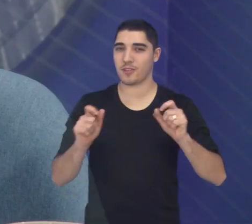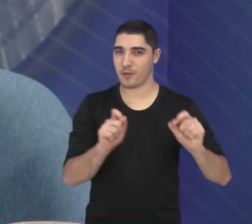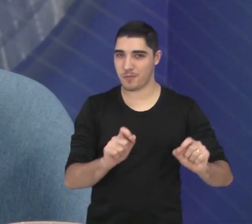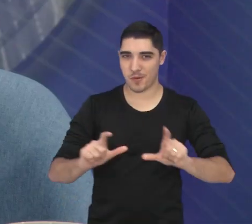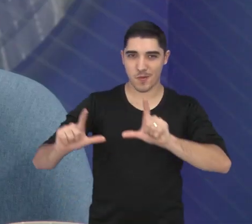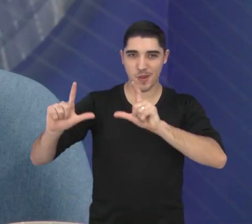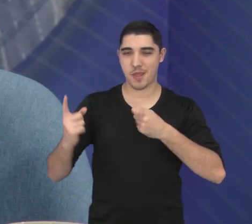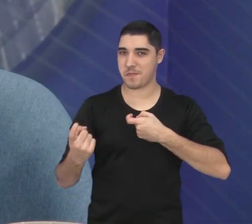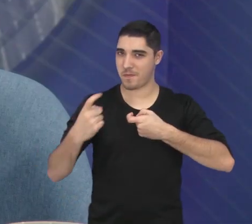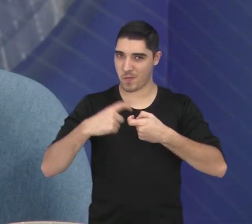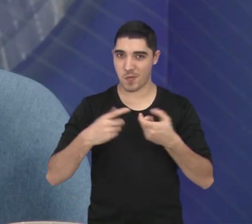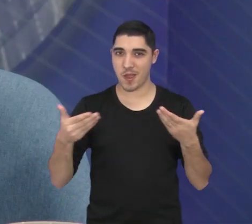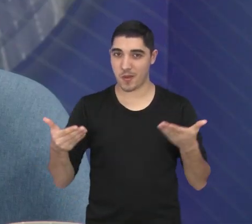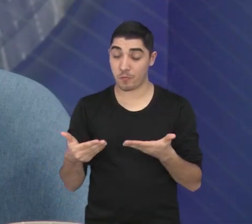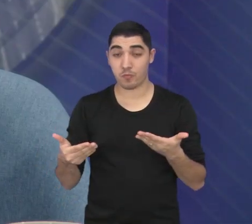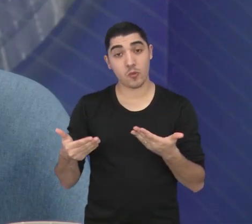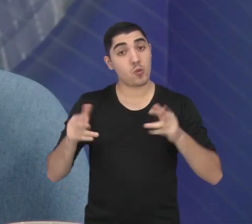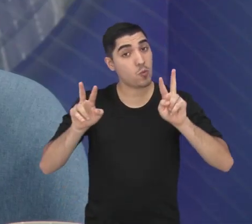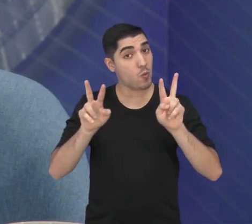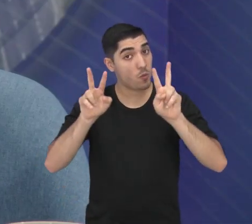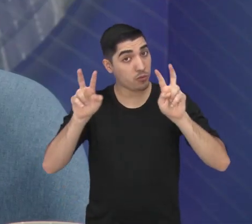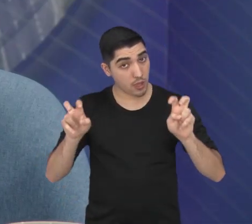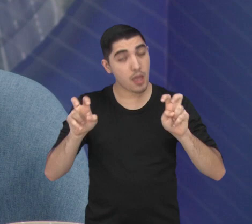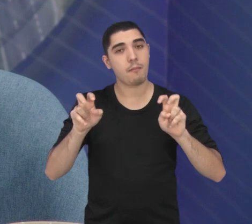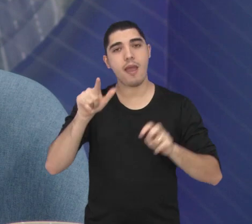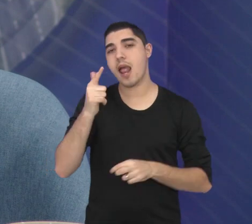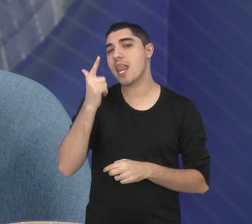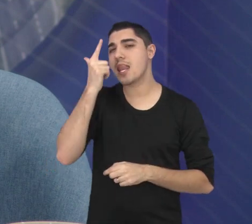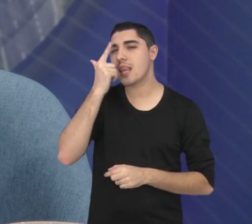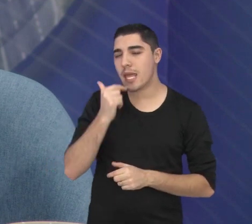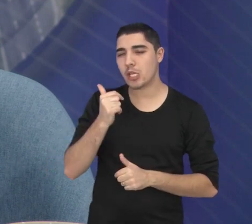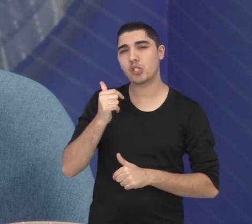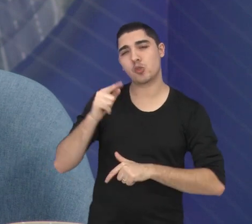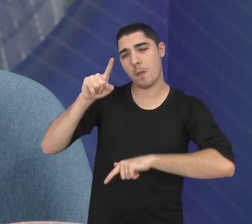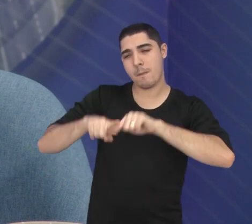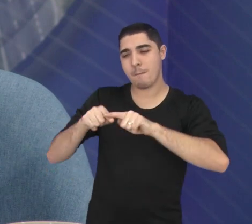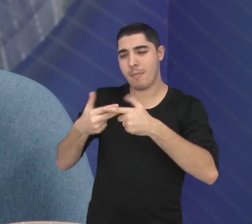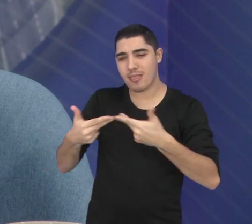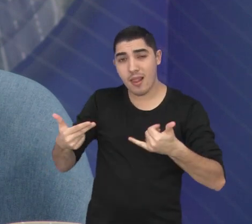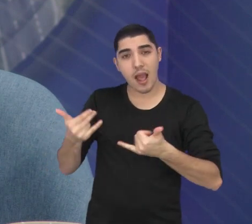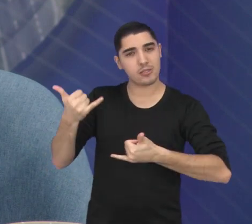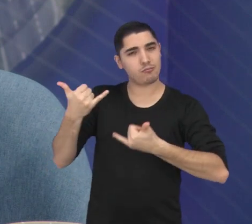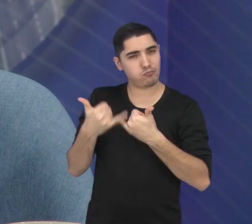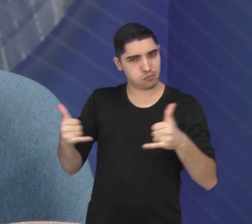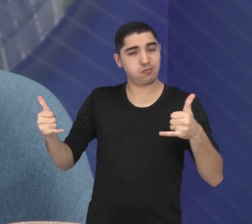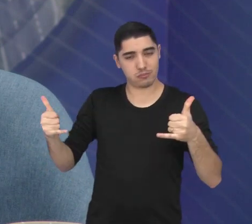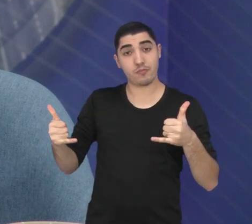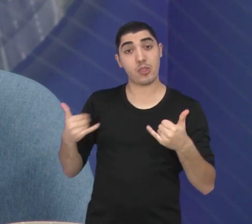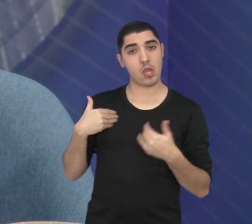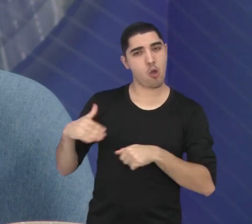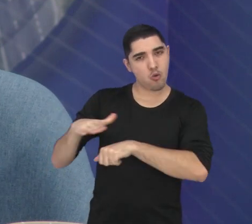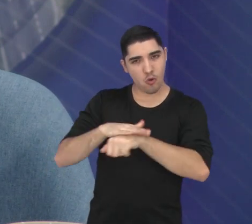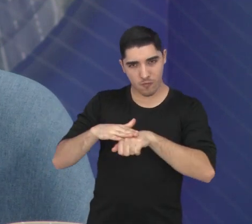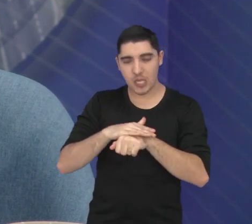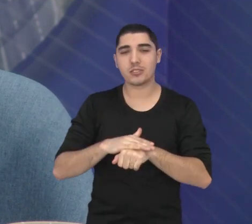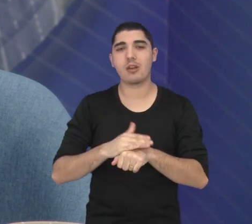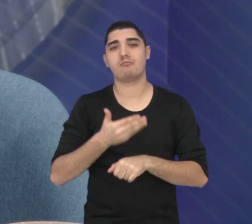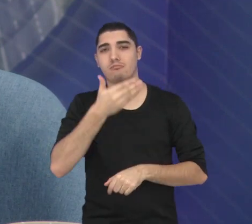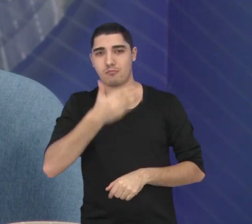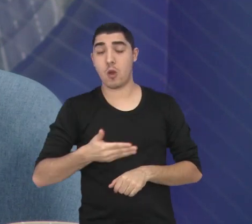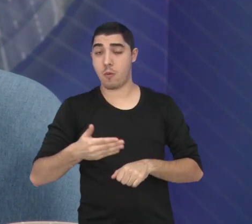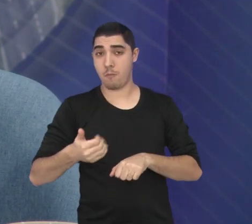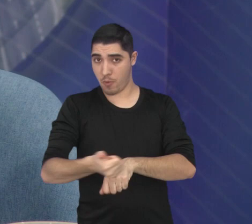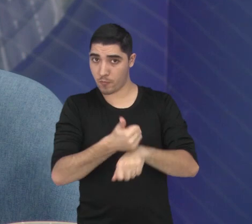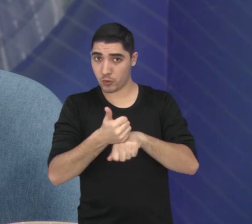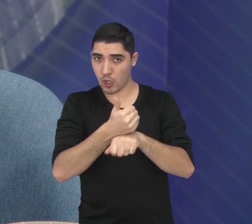Estamos de volta no Diálogos da Cidade, hoje falando sobre lixos eletrônicos. Eu converso então com Henrique Mendes, que é especialista em